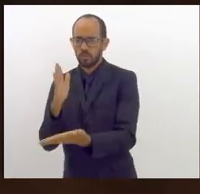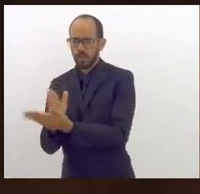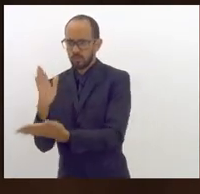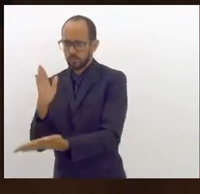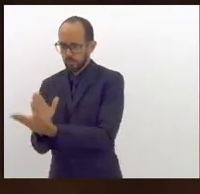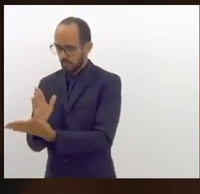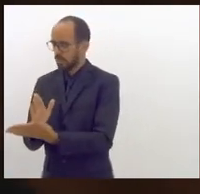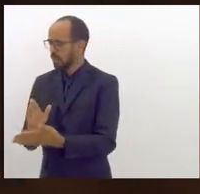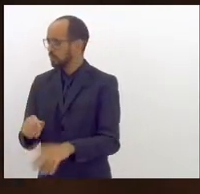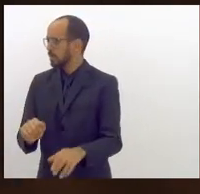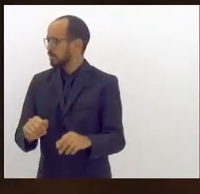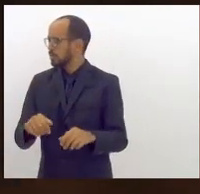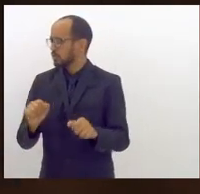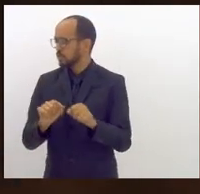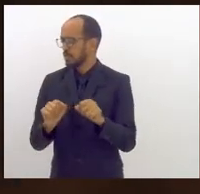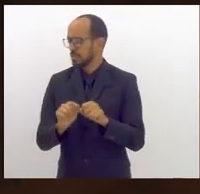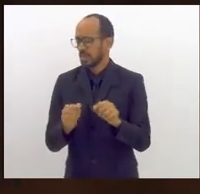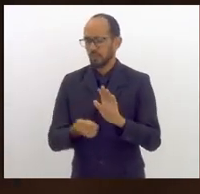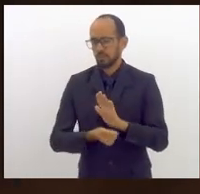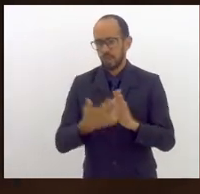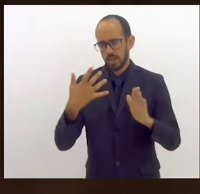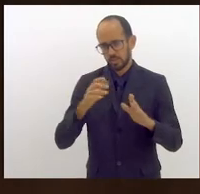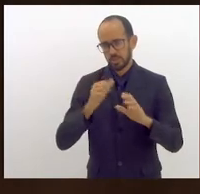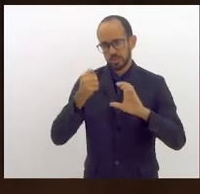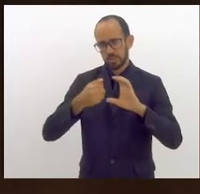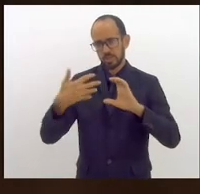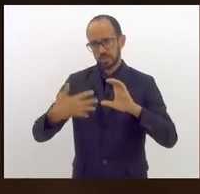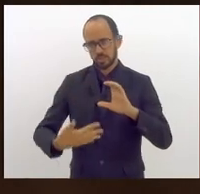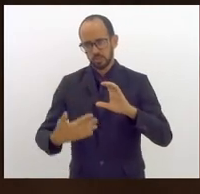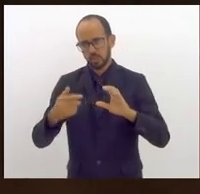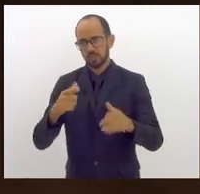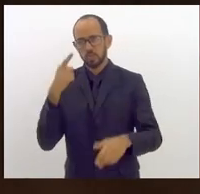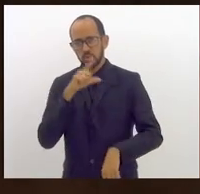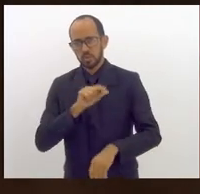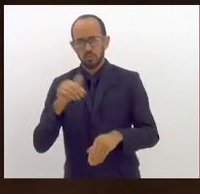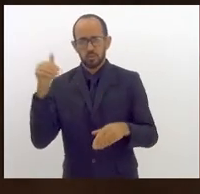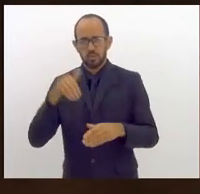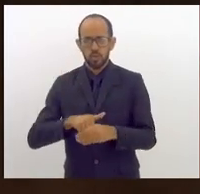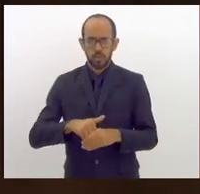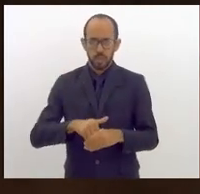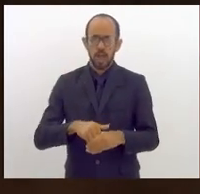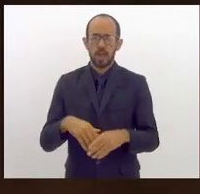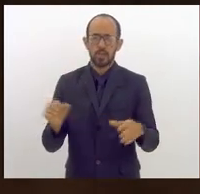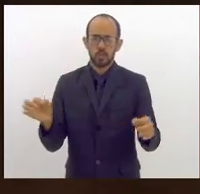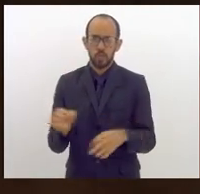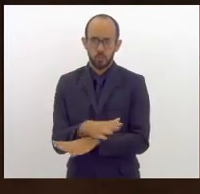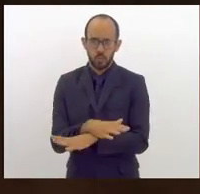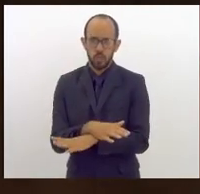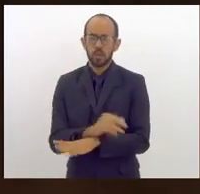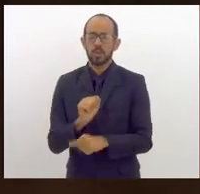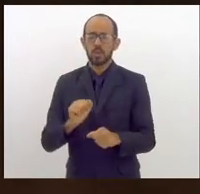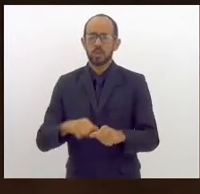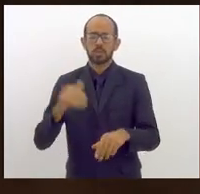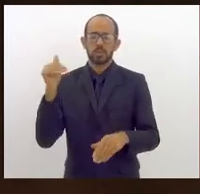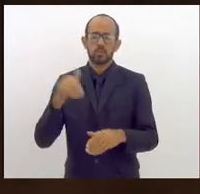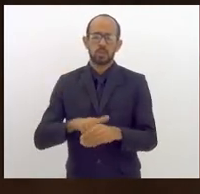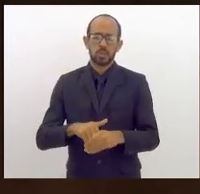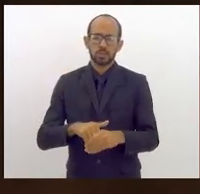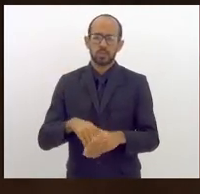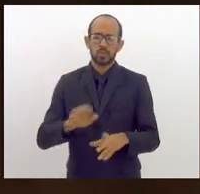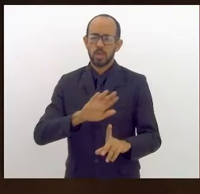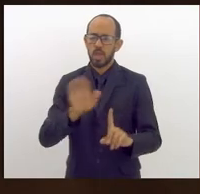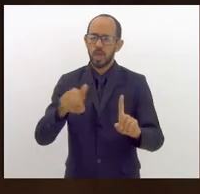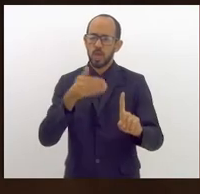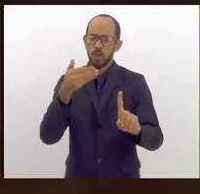detalhe vários aqueles aspectos e hoje a gente conseguiu votar e concluir a votação desse projeto que reconhece em primeiro lugar